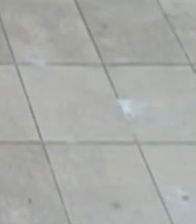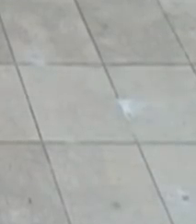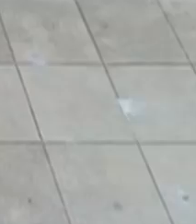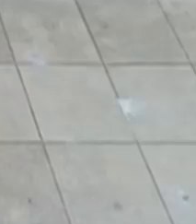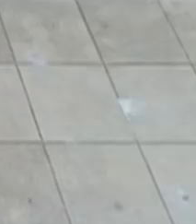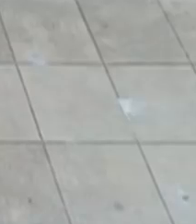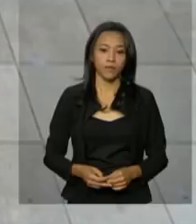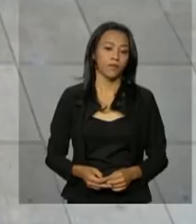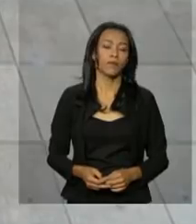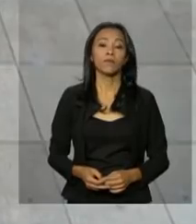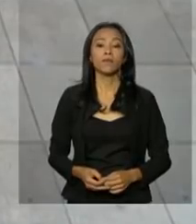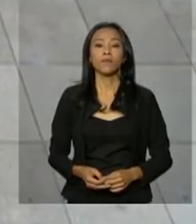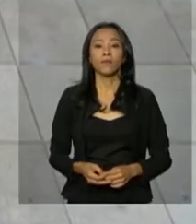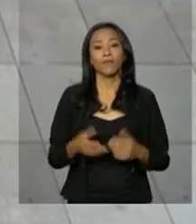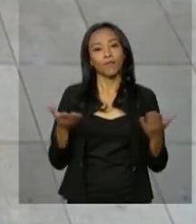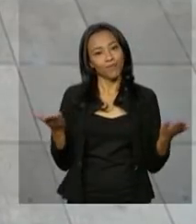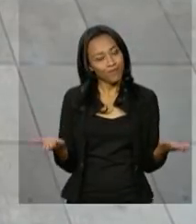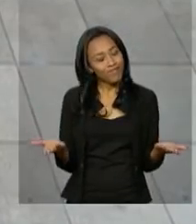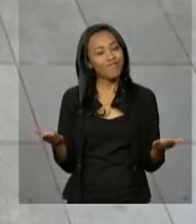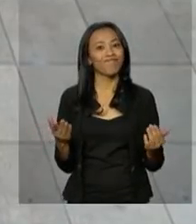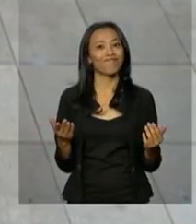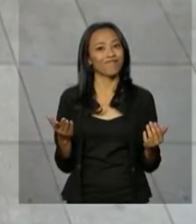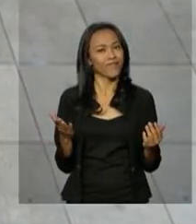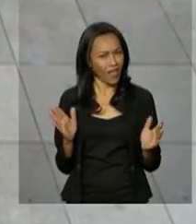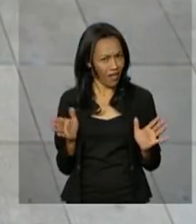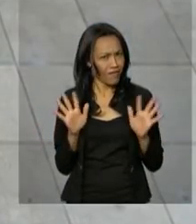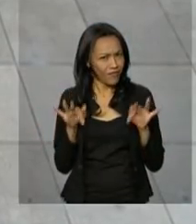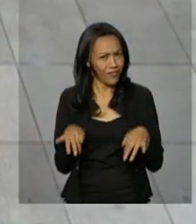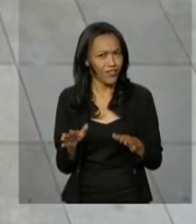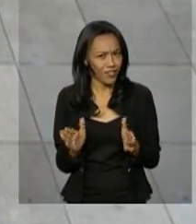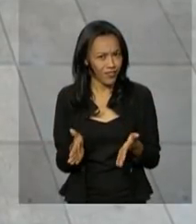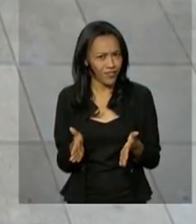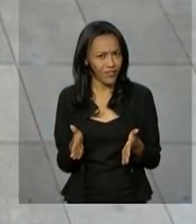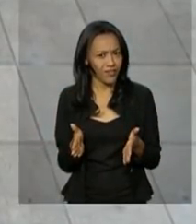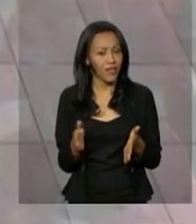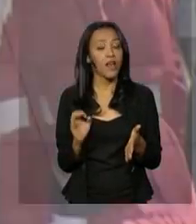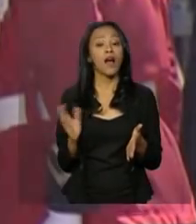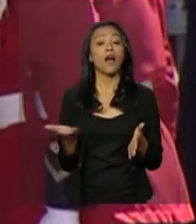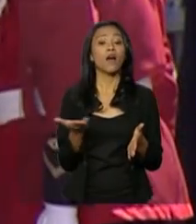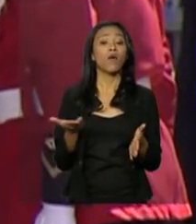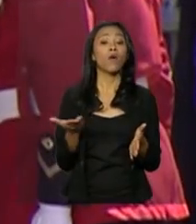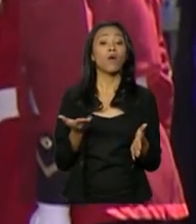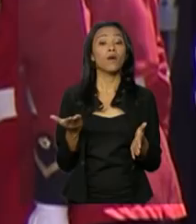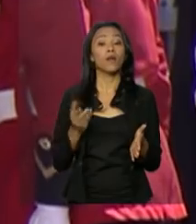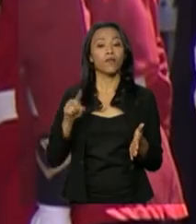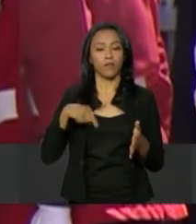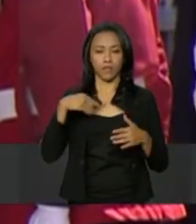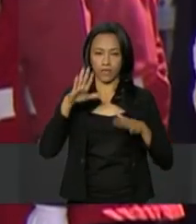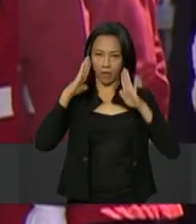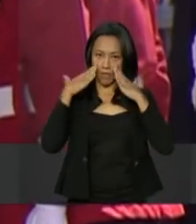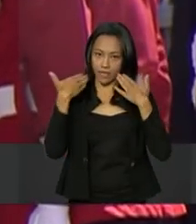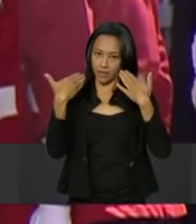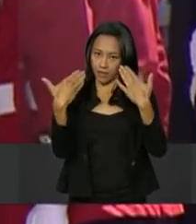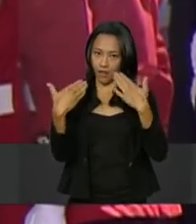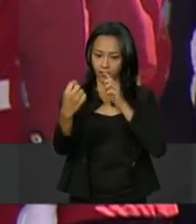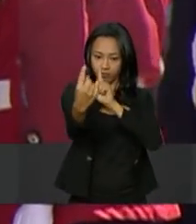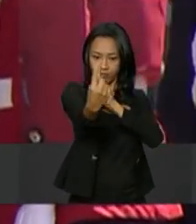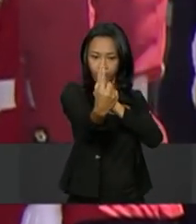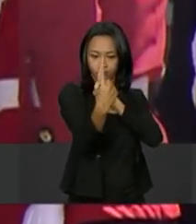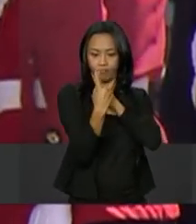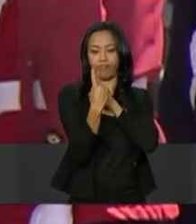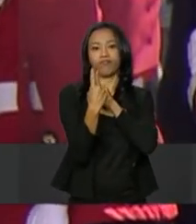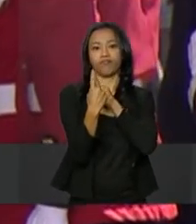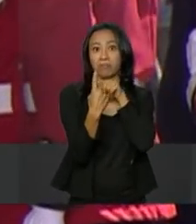Bom, agora estamos finalizando, é isso? O próximo ato ele vai se apresentar, né, para